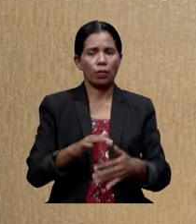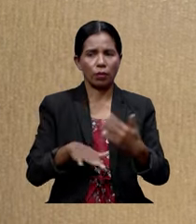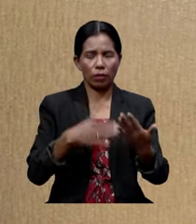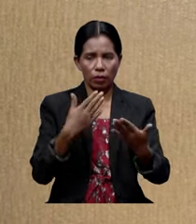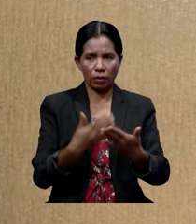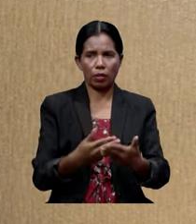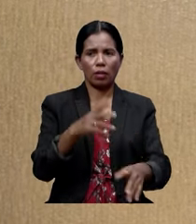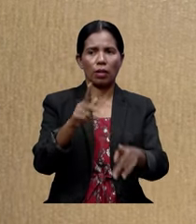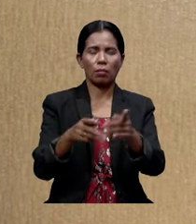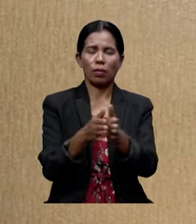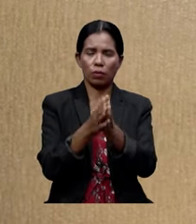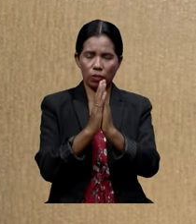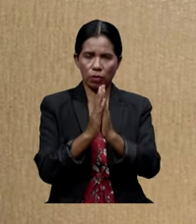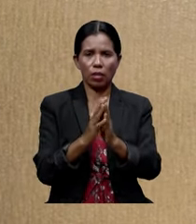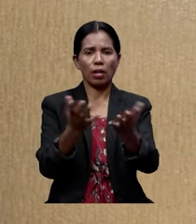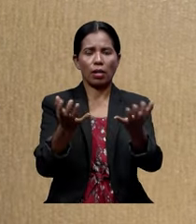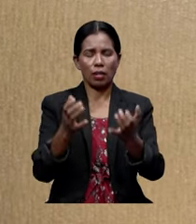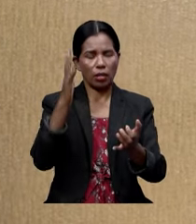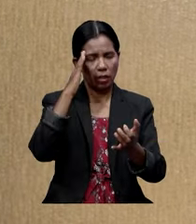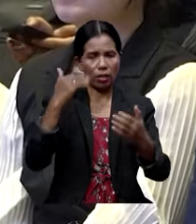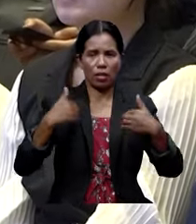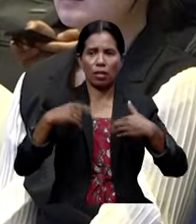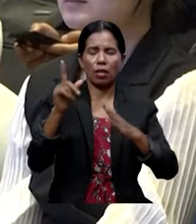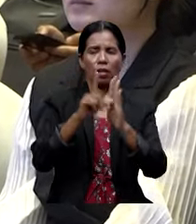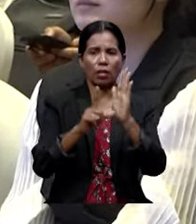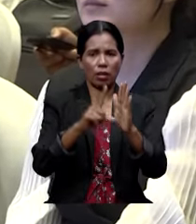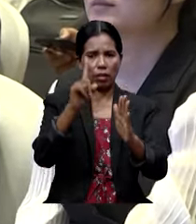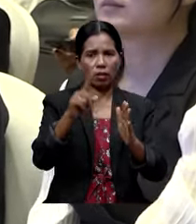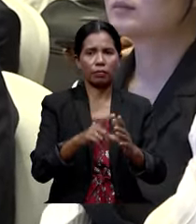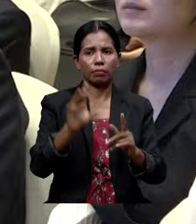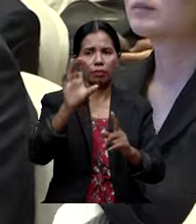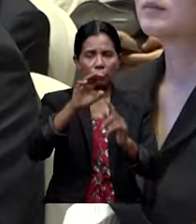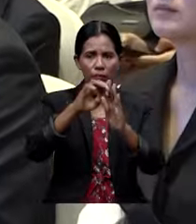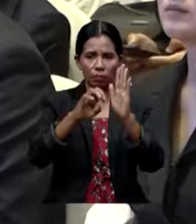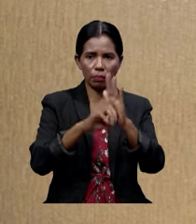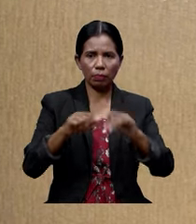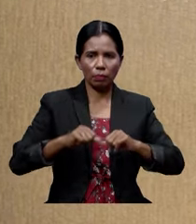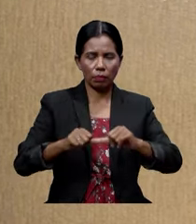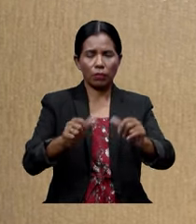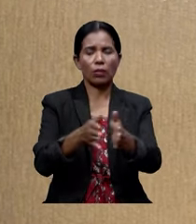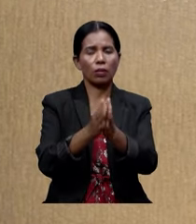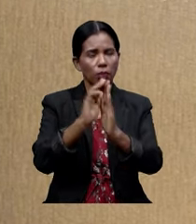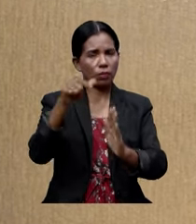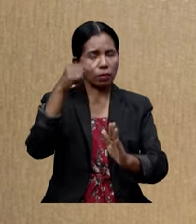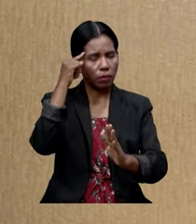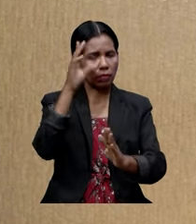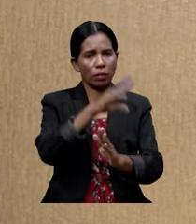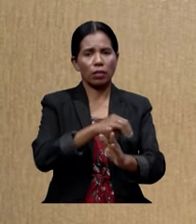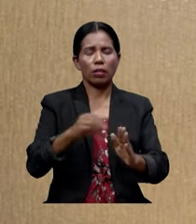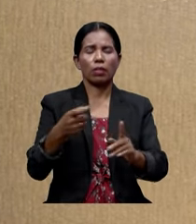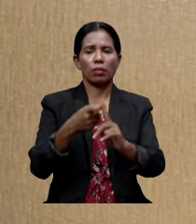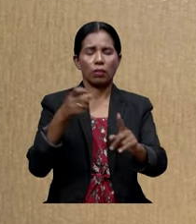mas é uma exigência, a cara que tem, a cara que é lei. Chefe Estado de Mos continua o uso do governo, liliu parte